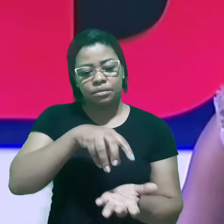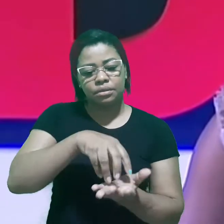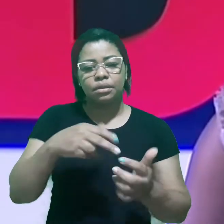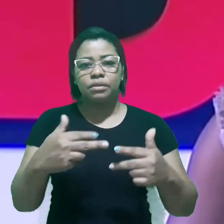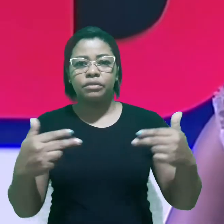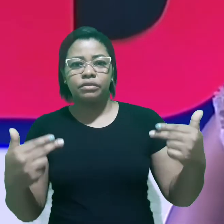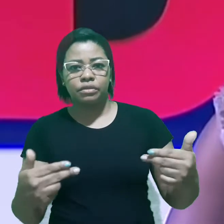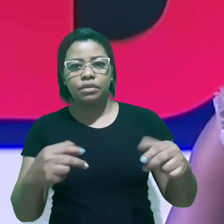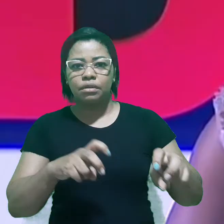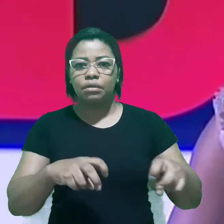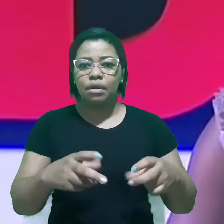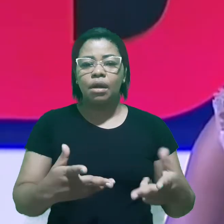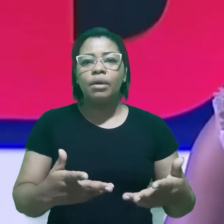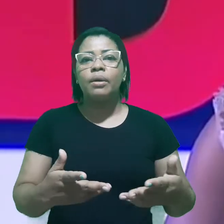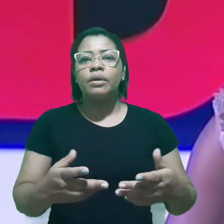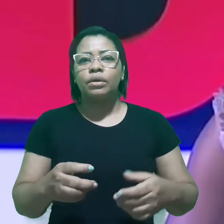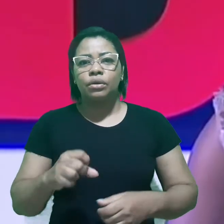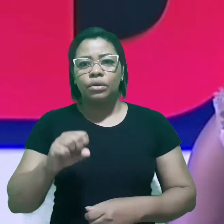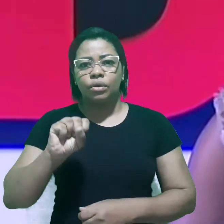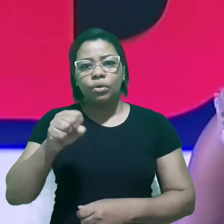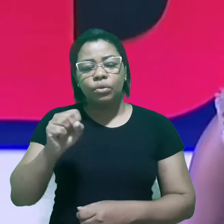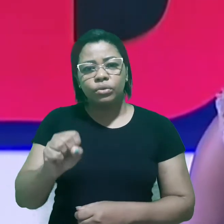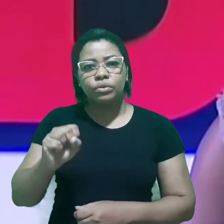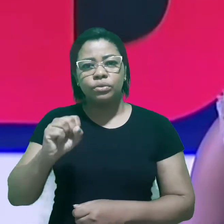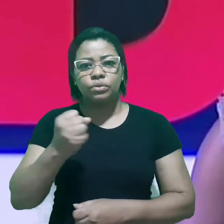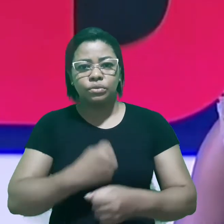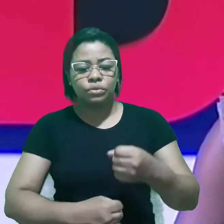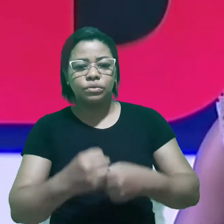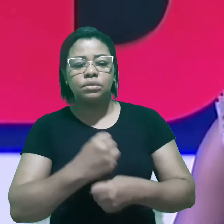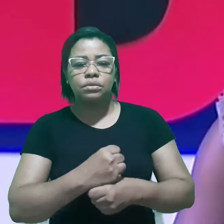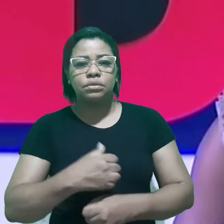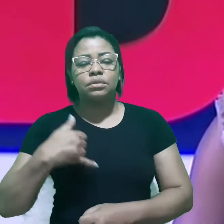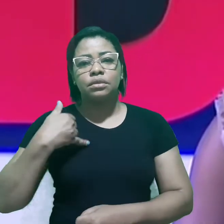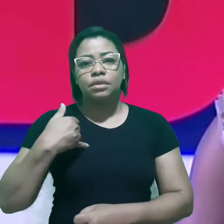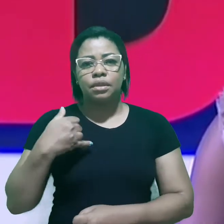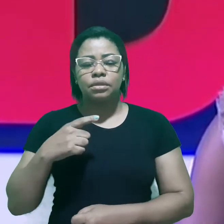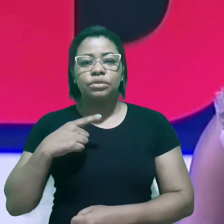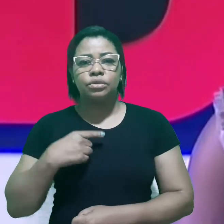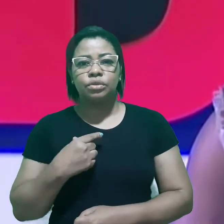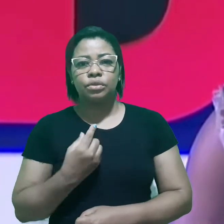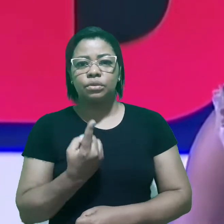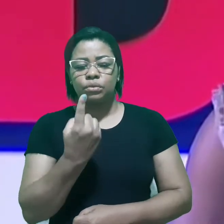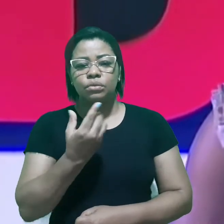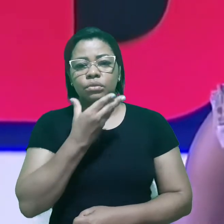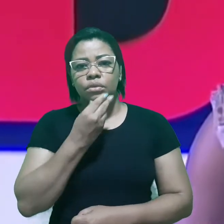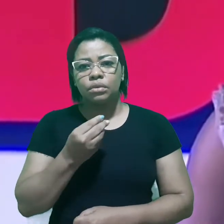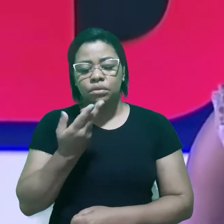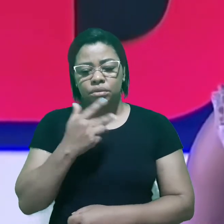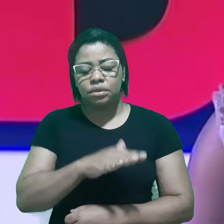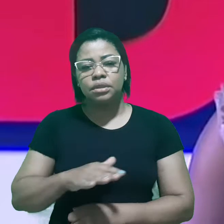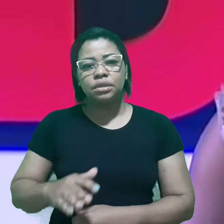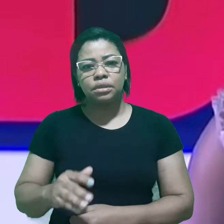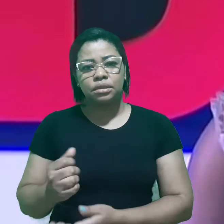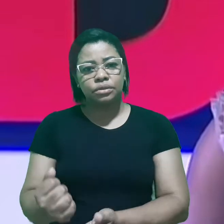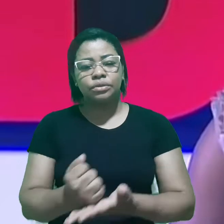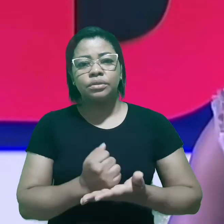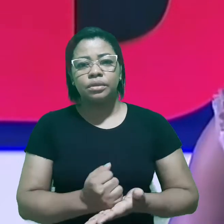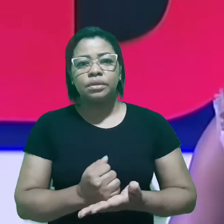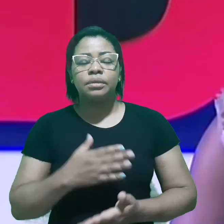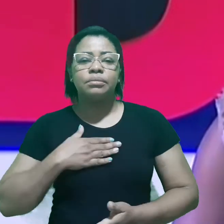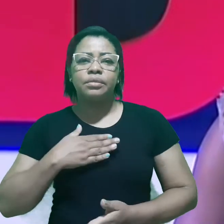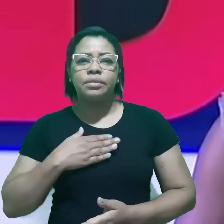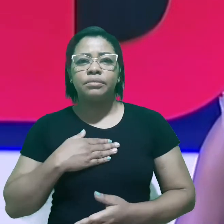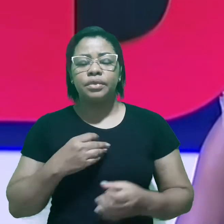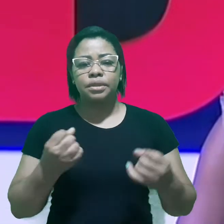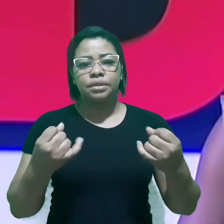anos, arranjamos um menino para casa. Seu nome era Fide. A única coisa que minha mãe nos disse sobre ele foi que sua